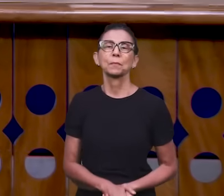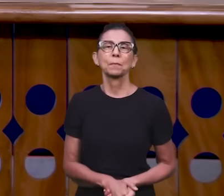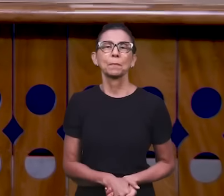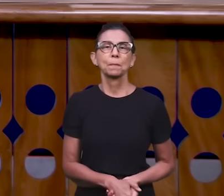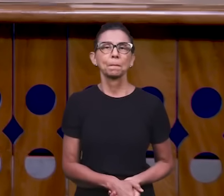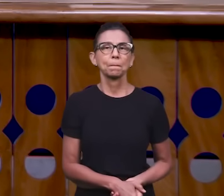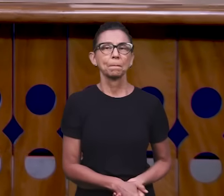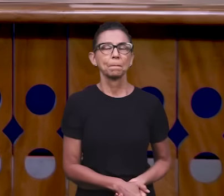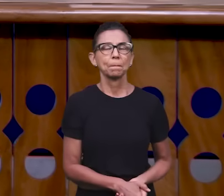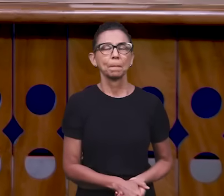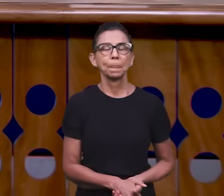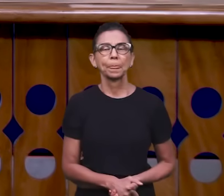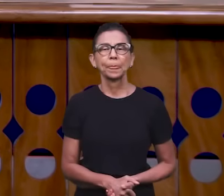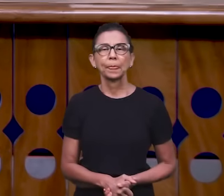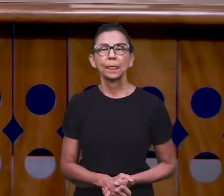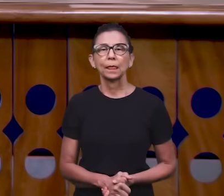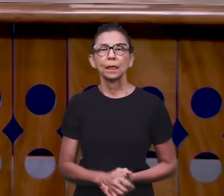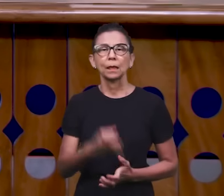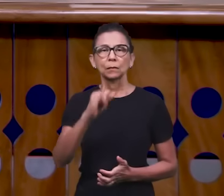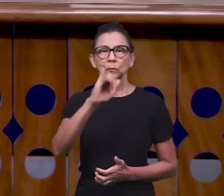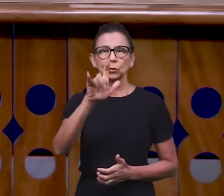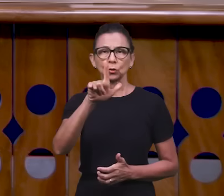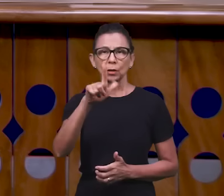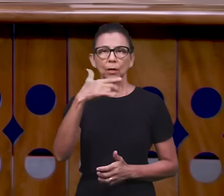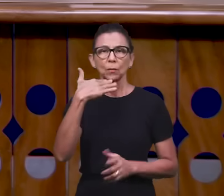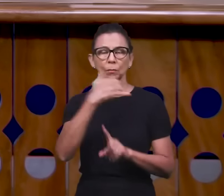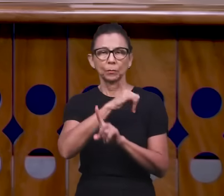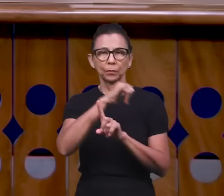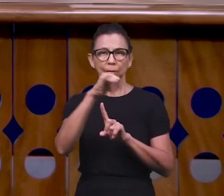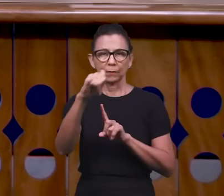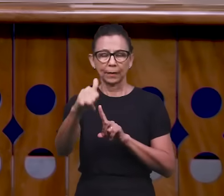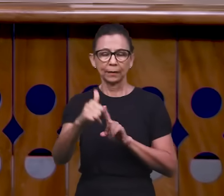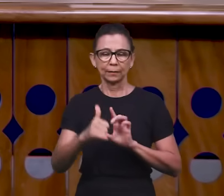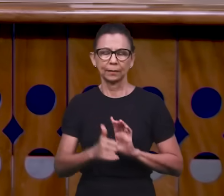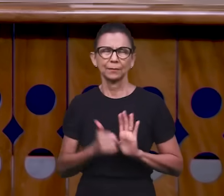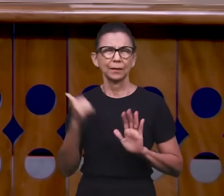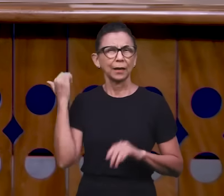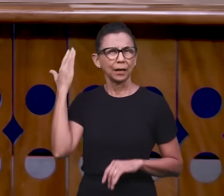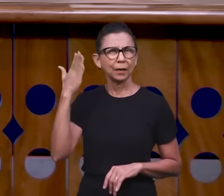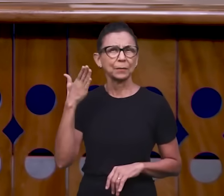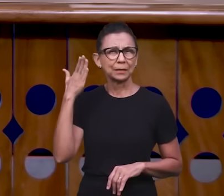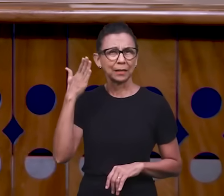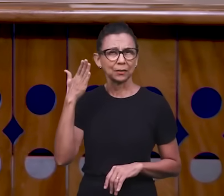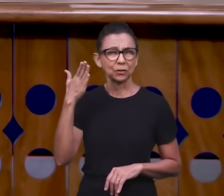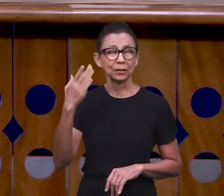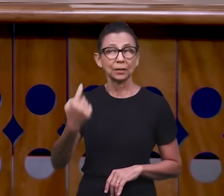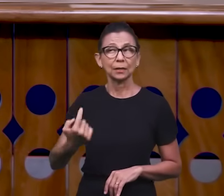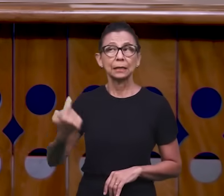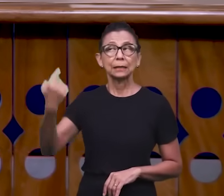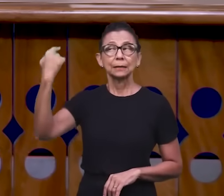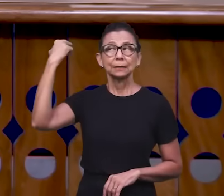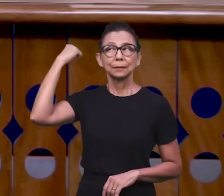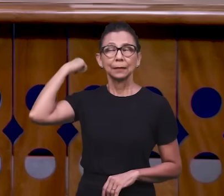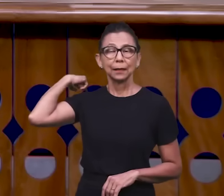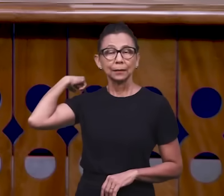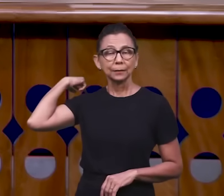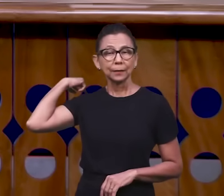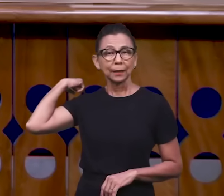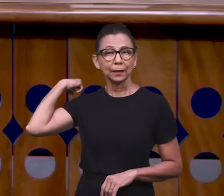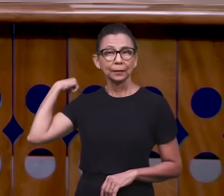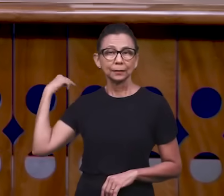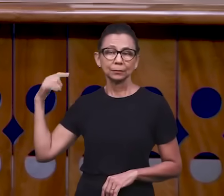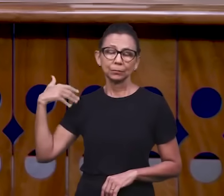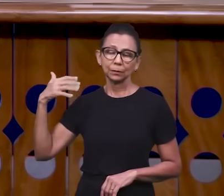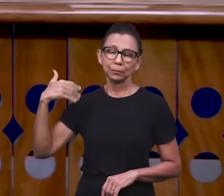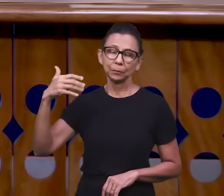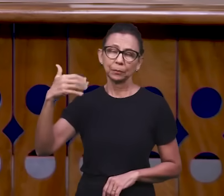Esse profeta, o profeta Joel, ele direciona a sua mensagem para tempos distantes relacionados com os últimos dias